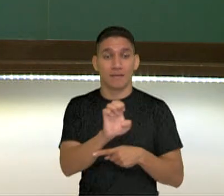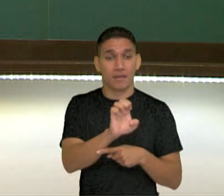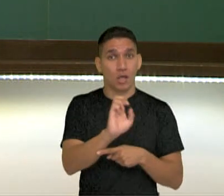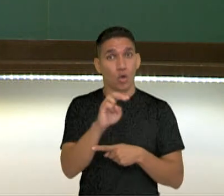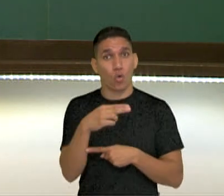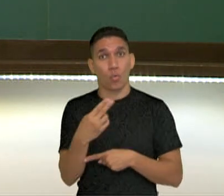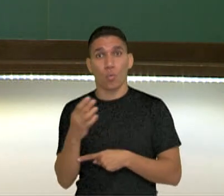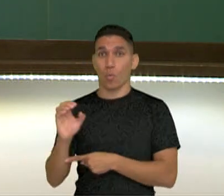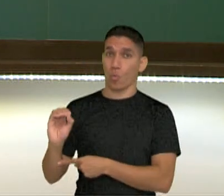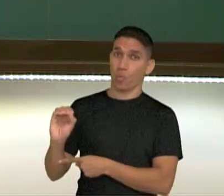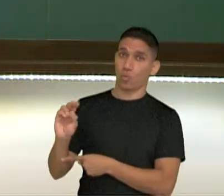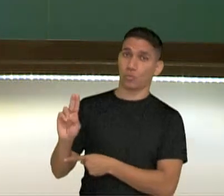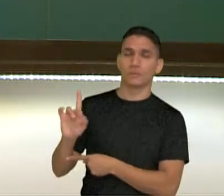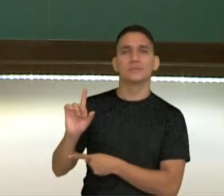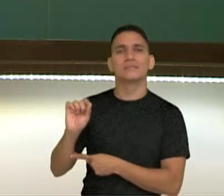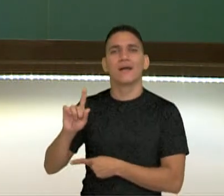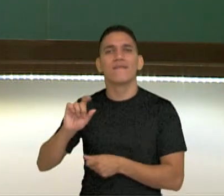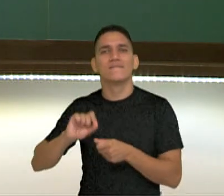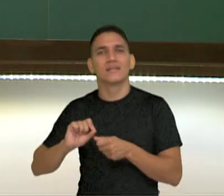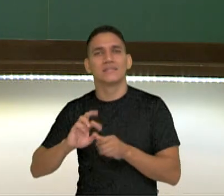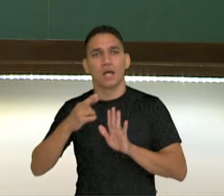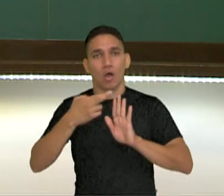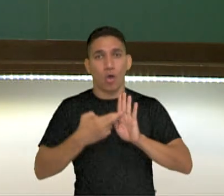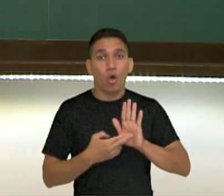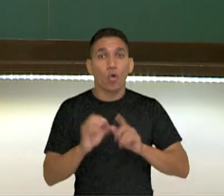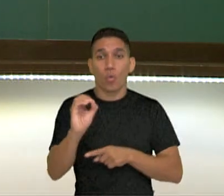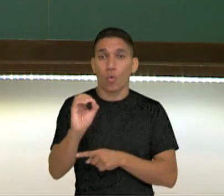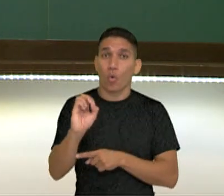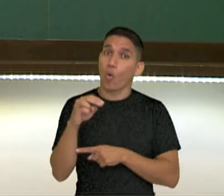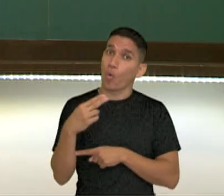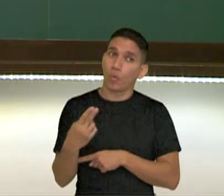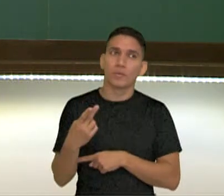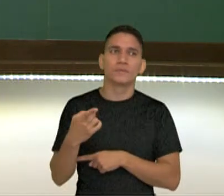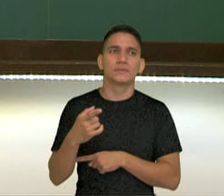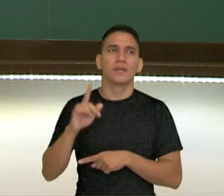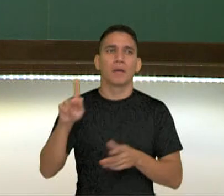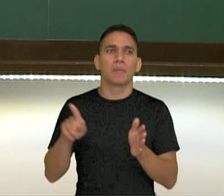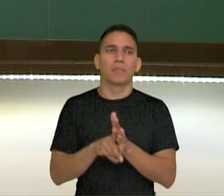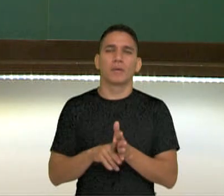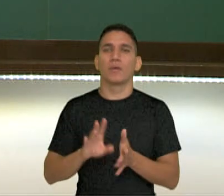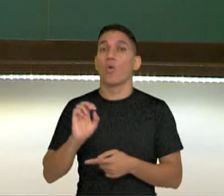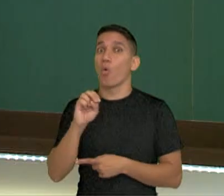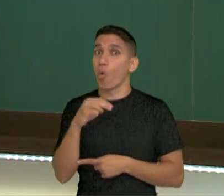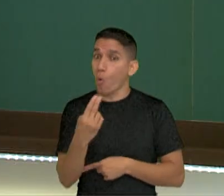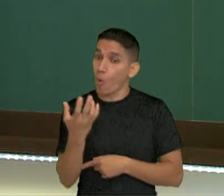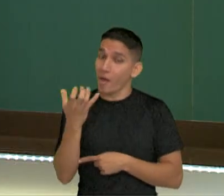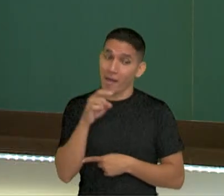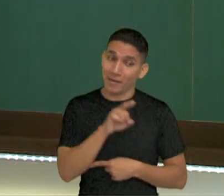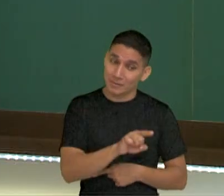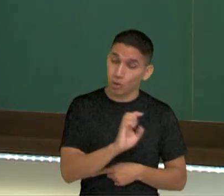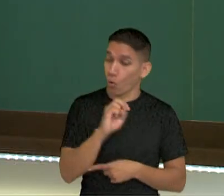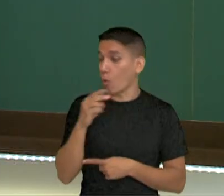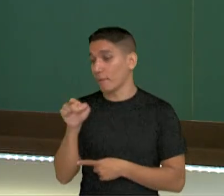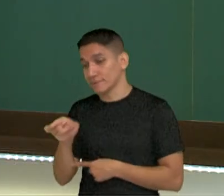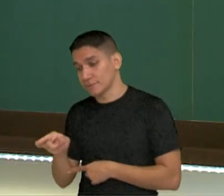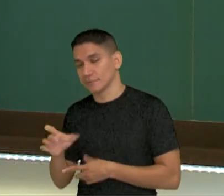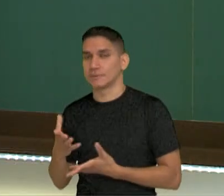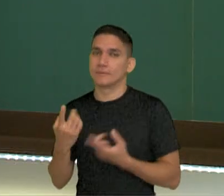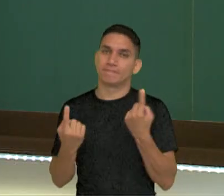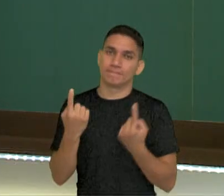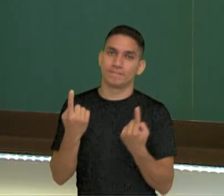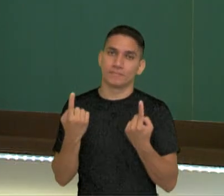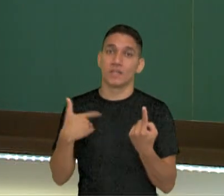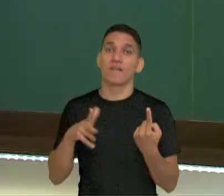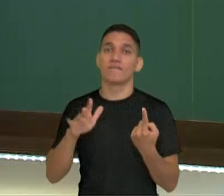regra do ou? Agora, gente, eu vou usar a regra do ou, porque ou eu quero uma coisa ou... do ou, porque ou eu quero uma coisa ou eu quero a outra. Então, eu tenho